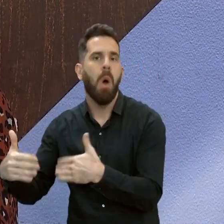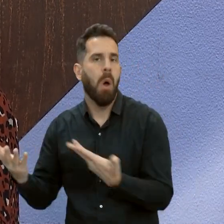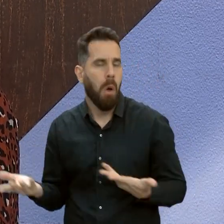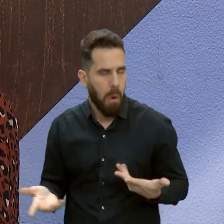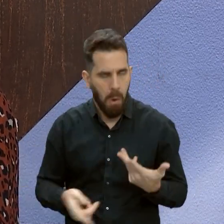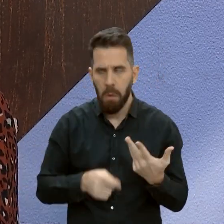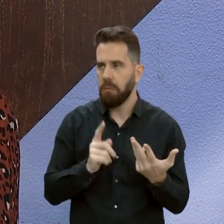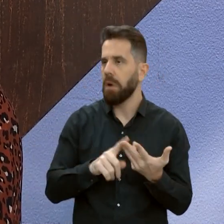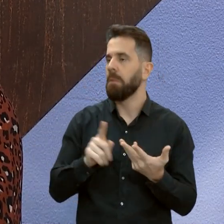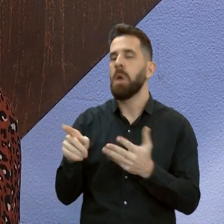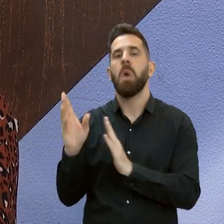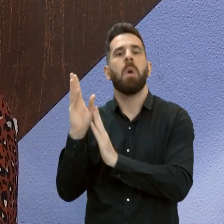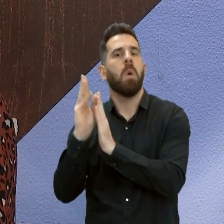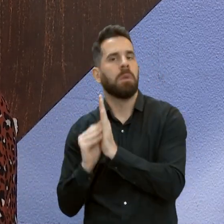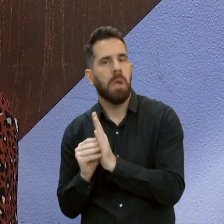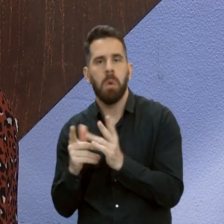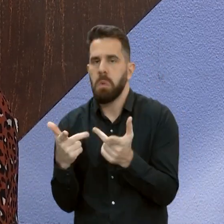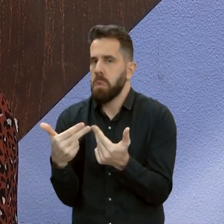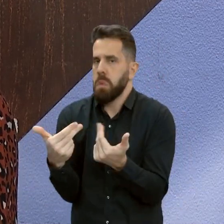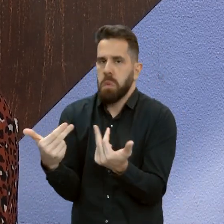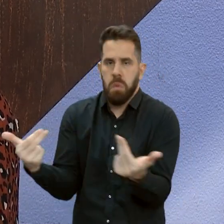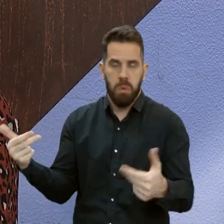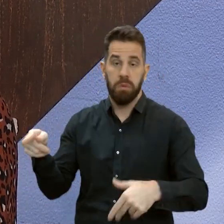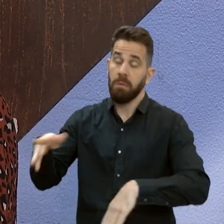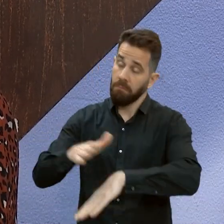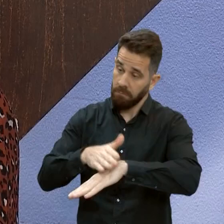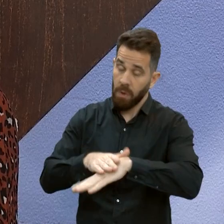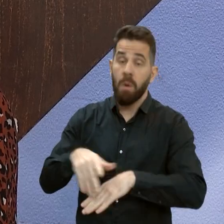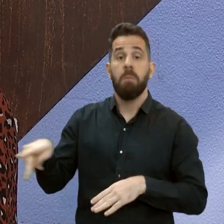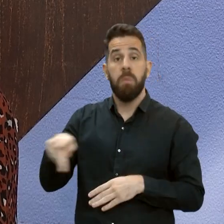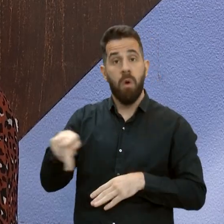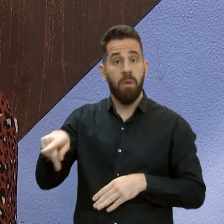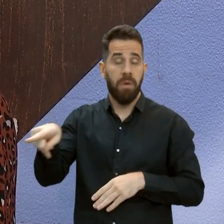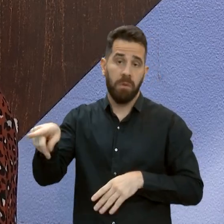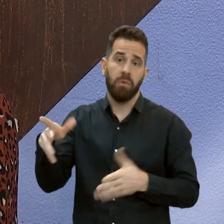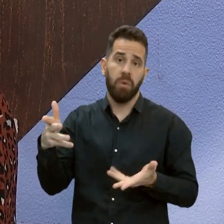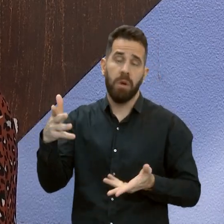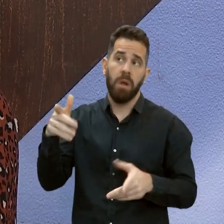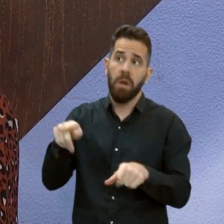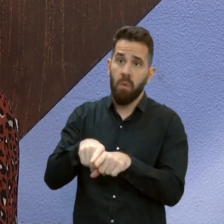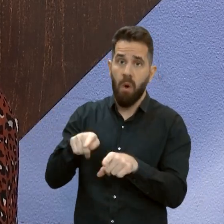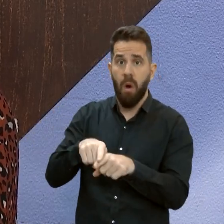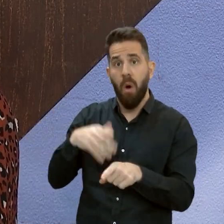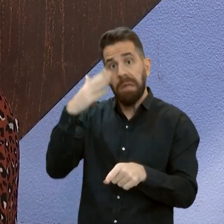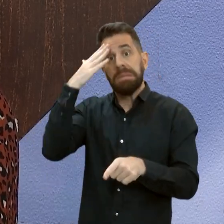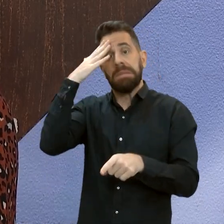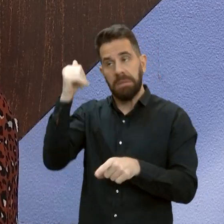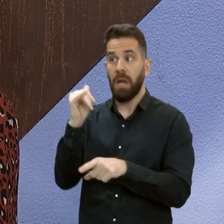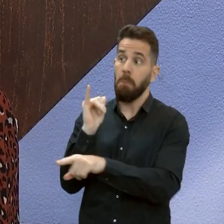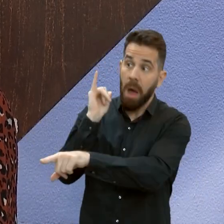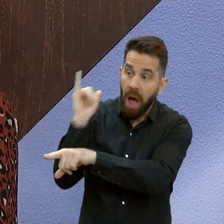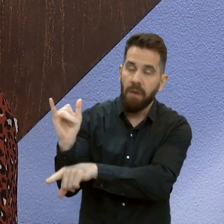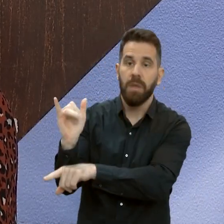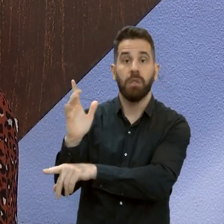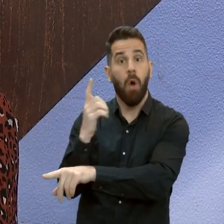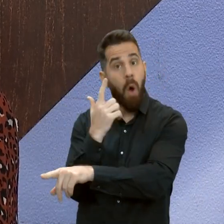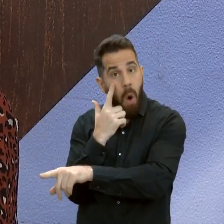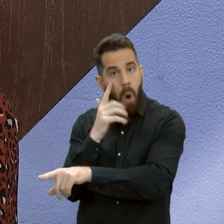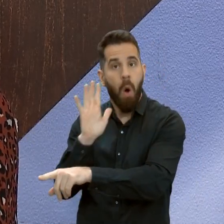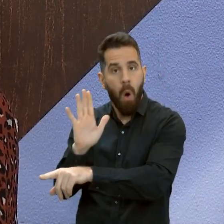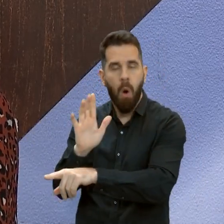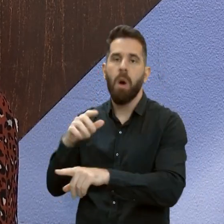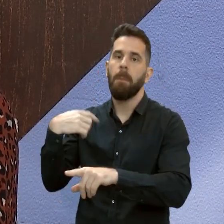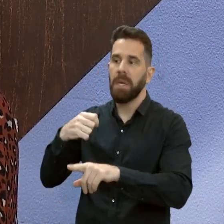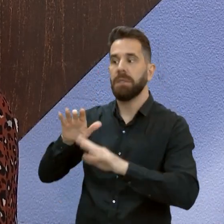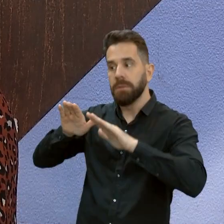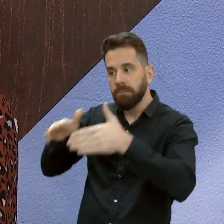de conteúdo, assim por diante. Então, o professor vai ter, sim, né, a ciência de que ele terá uma